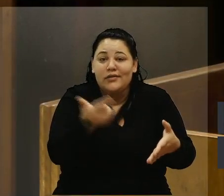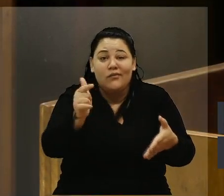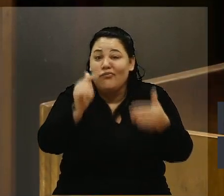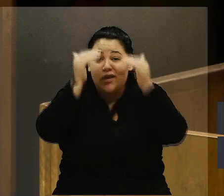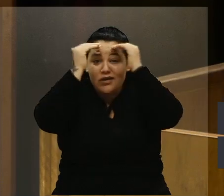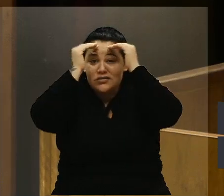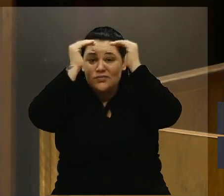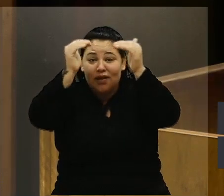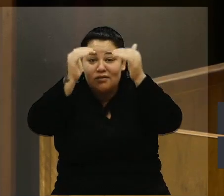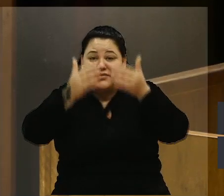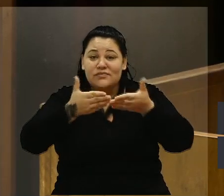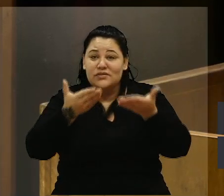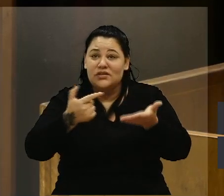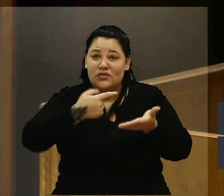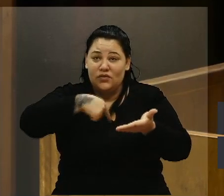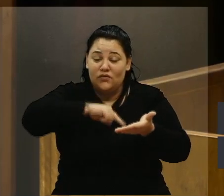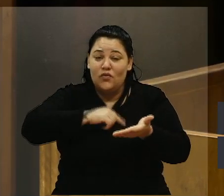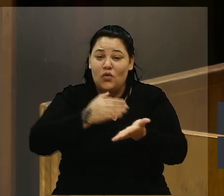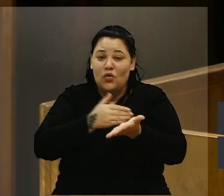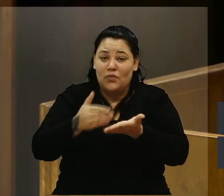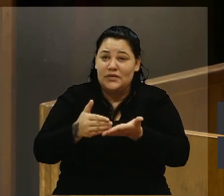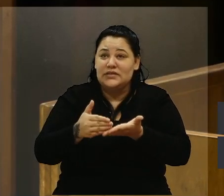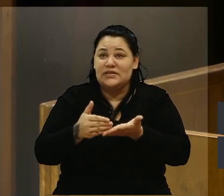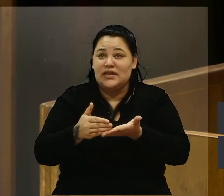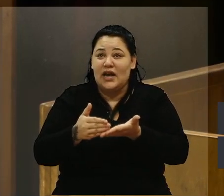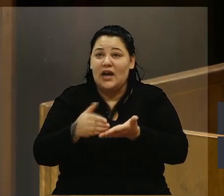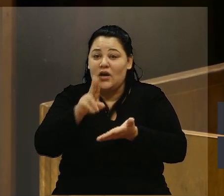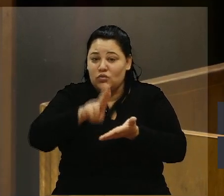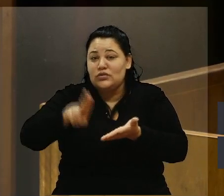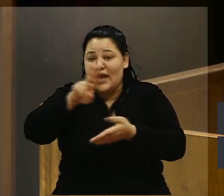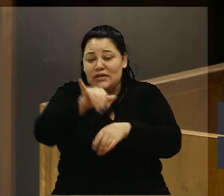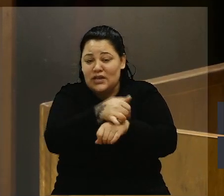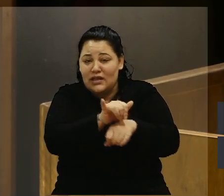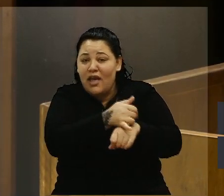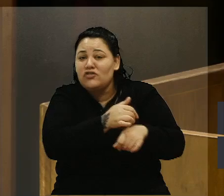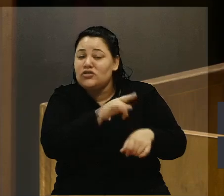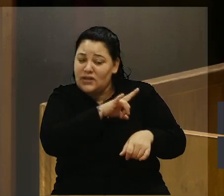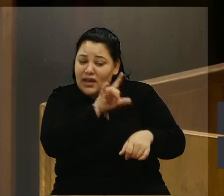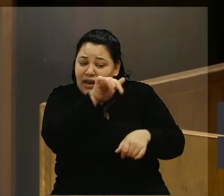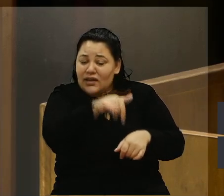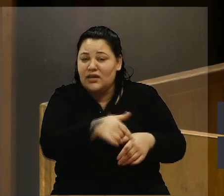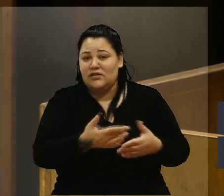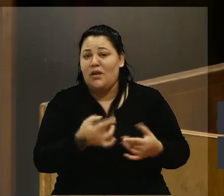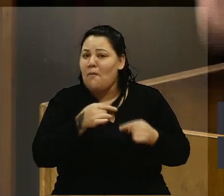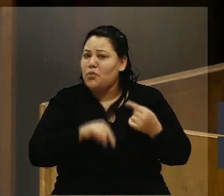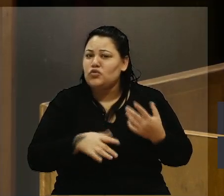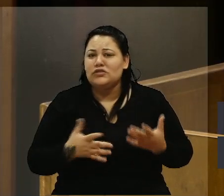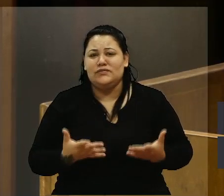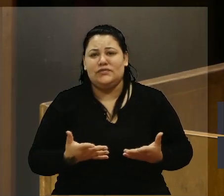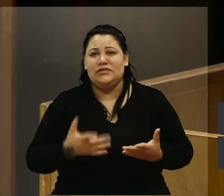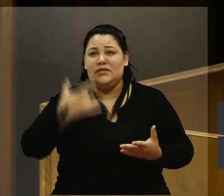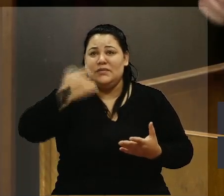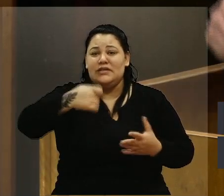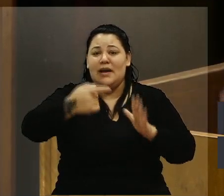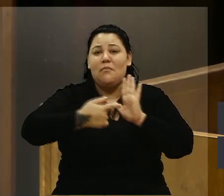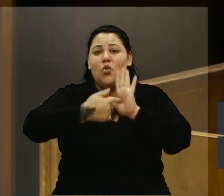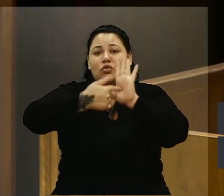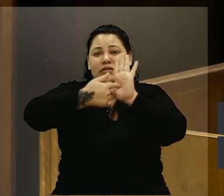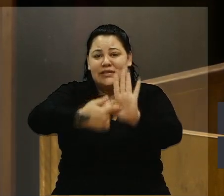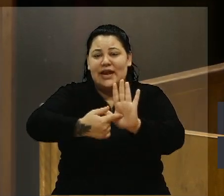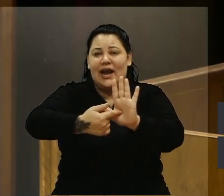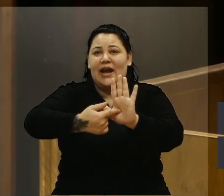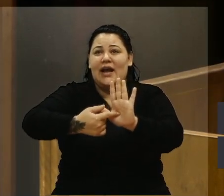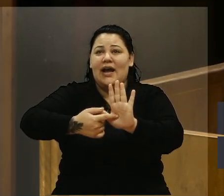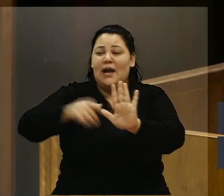respeito, então vou começar a exigir aqui dessa ferramenta que a gente tem, não é possível. E se precisar trazer público aqui, se precisar trazer